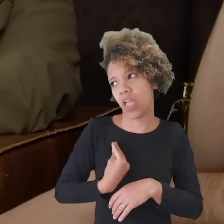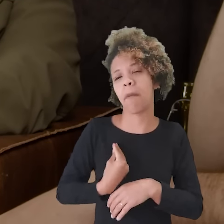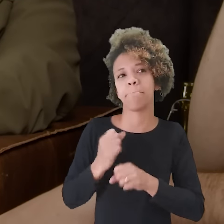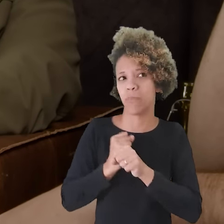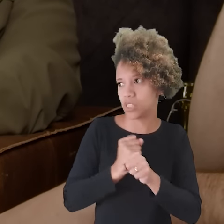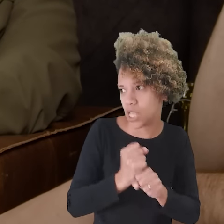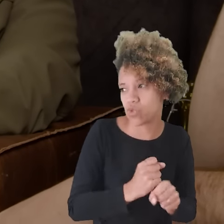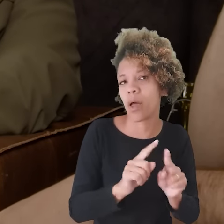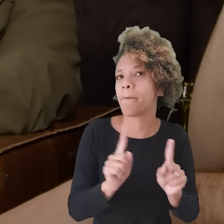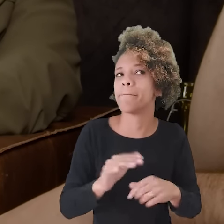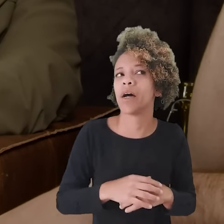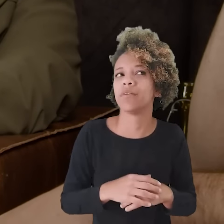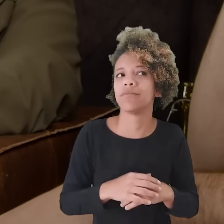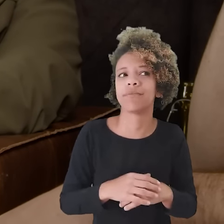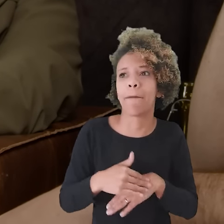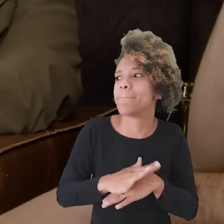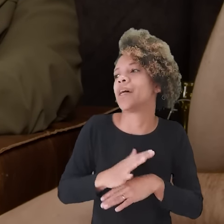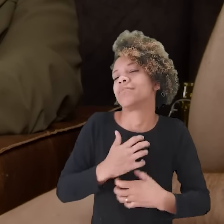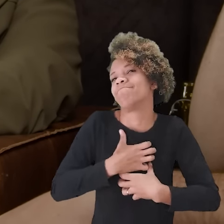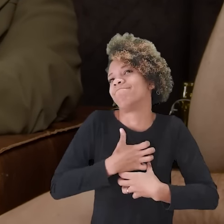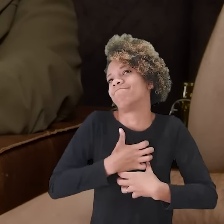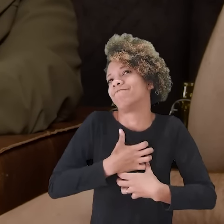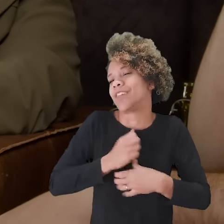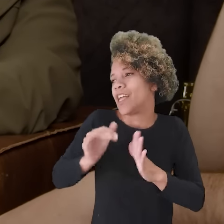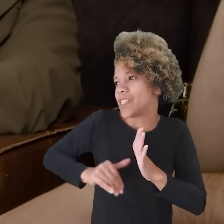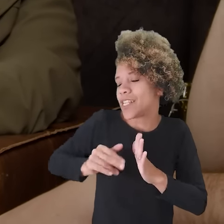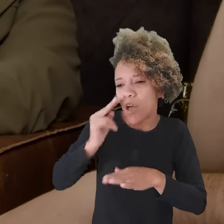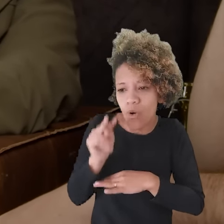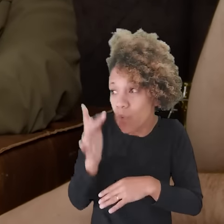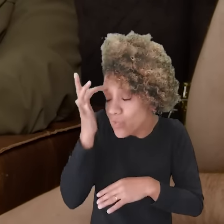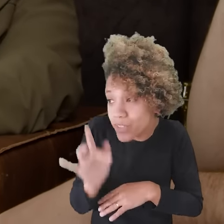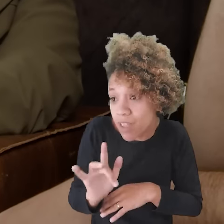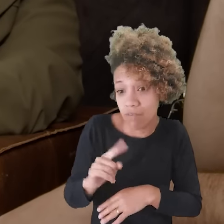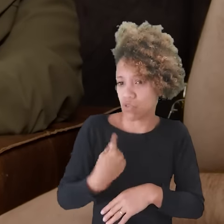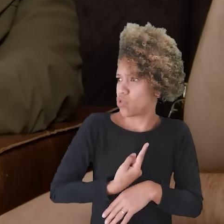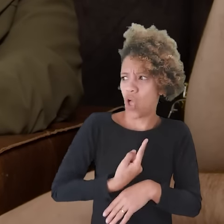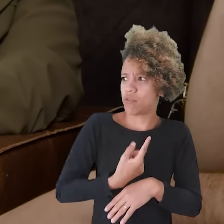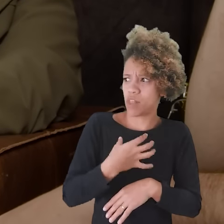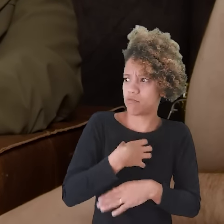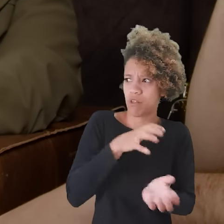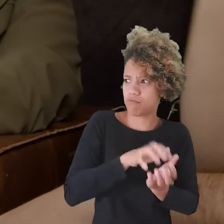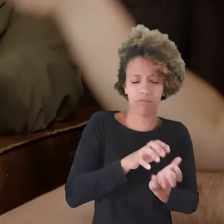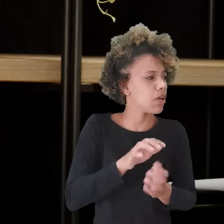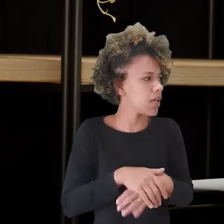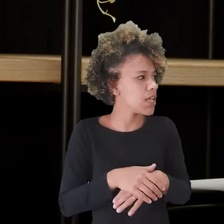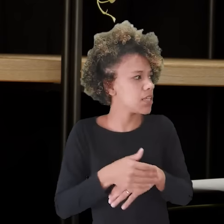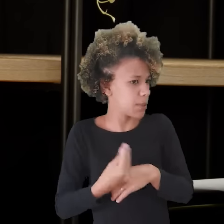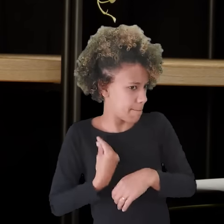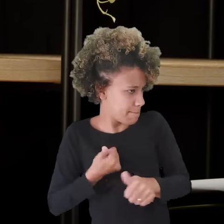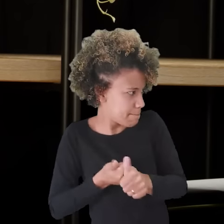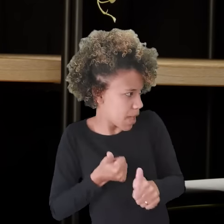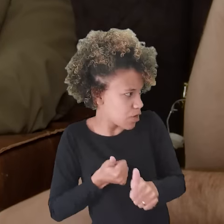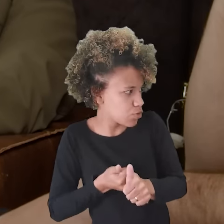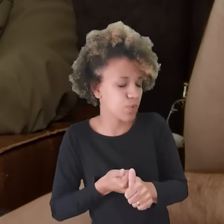por muito tempo mas cada vez mais por falta de ver o mar Cara eu não sei acho que é algo da gente cara do recipiente você morava na